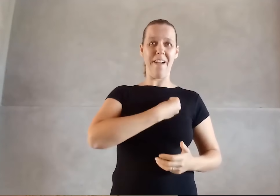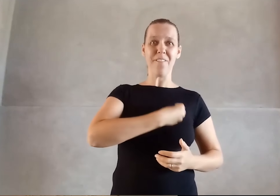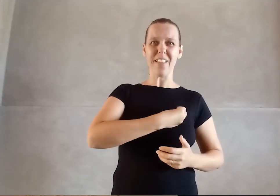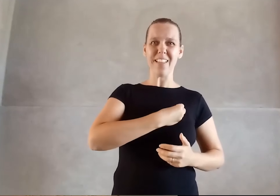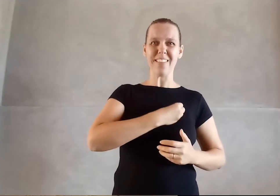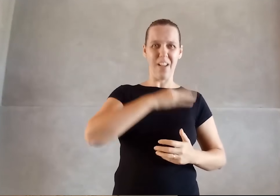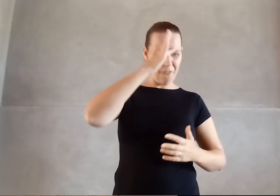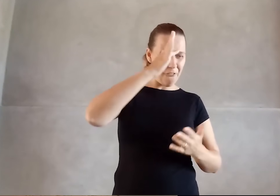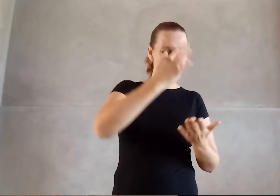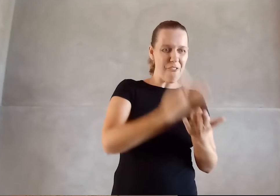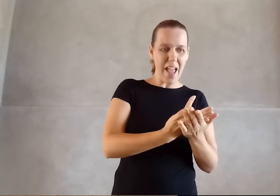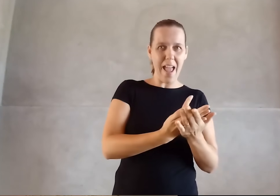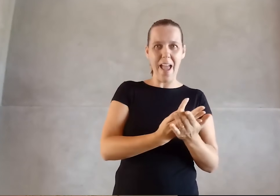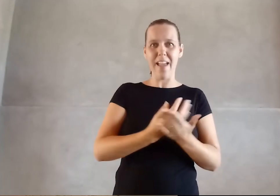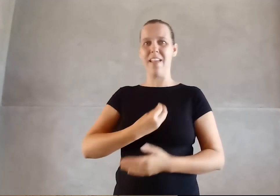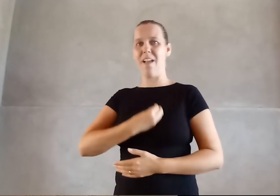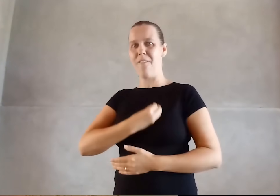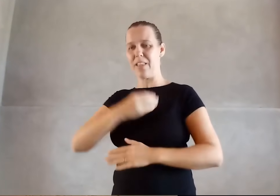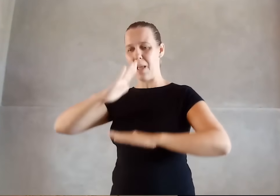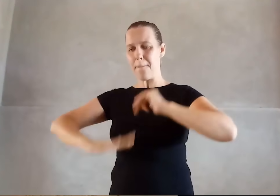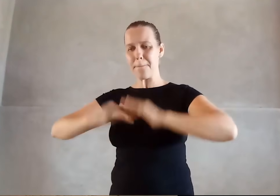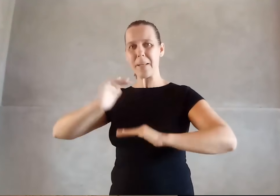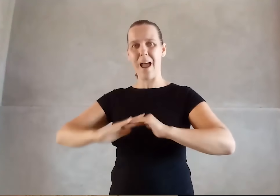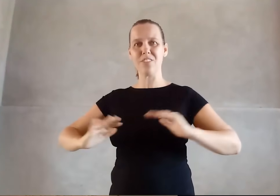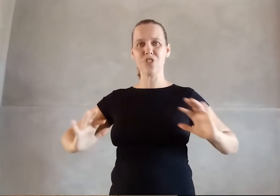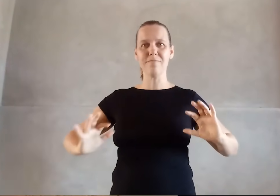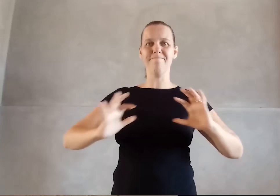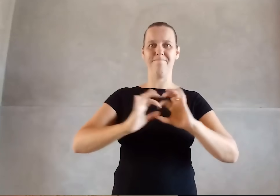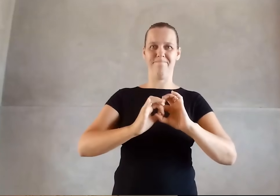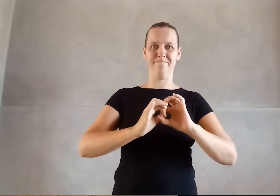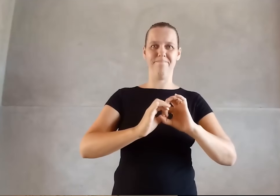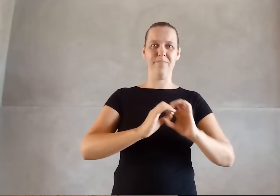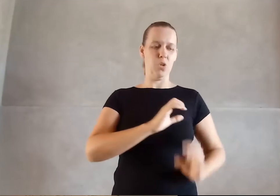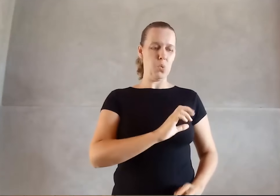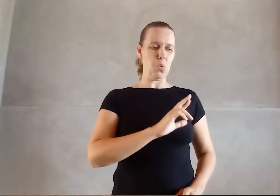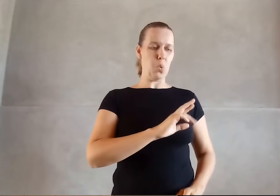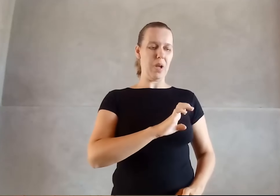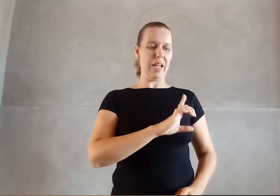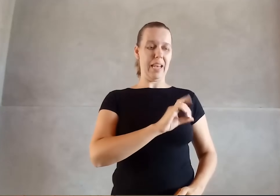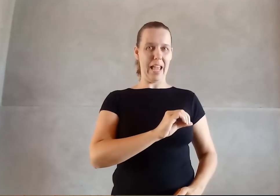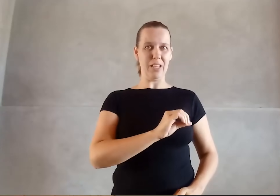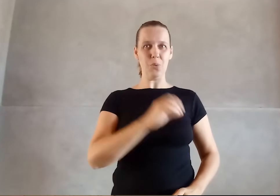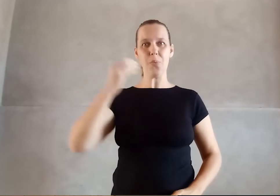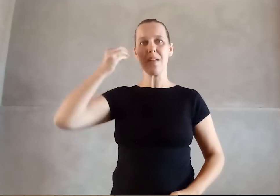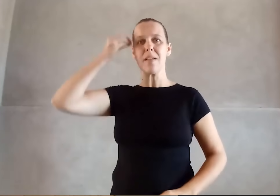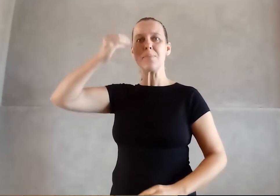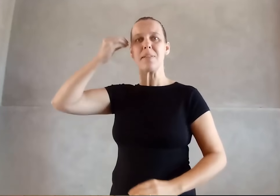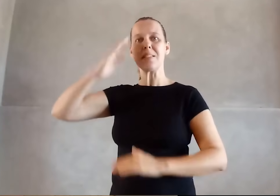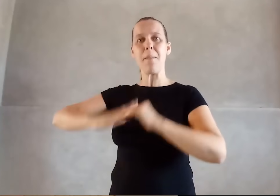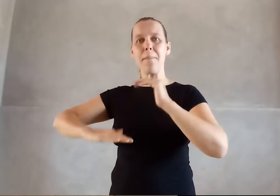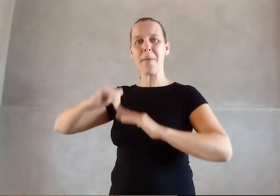muito importante, que é uma coerência entre a vida de fé em Jesus e